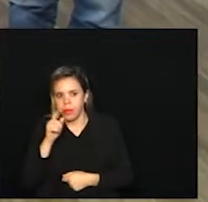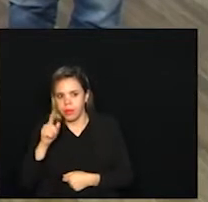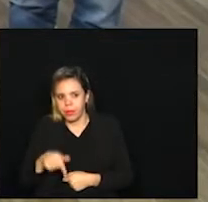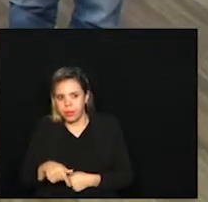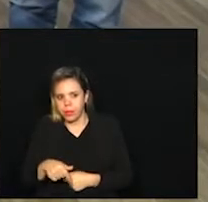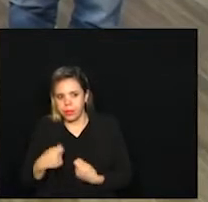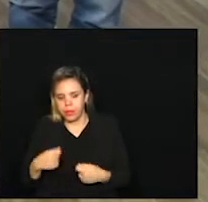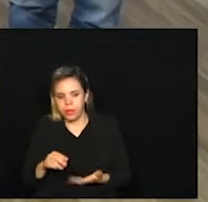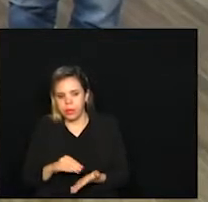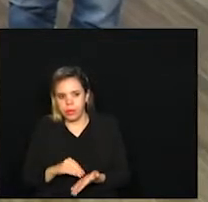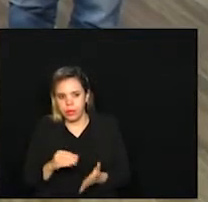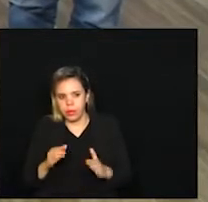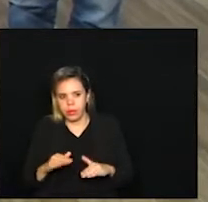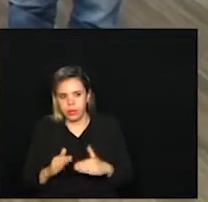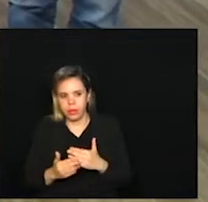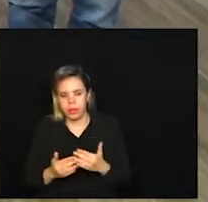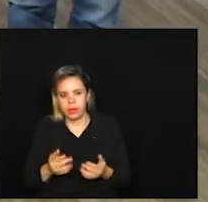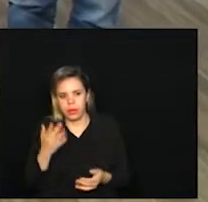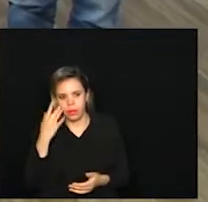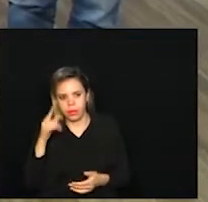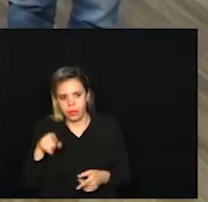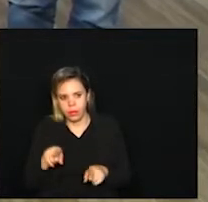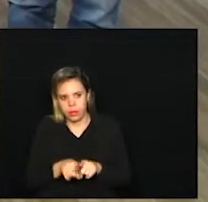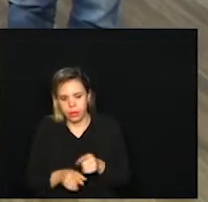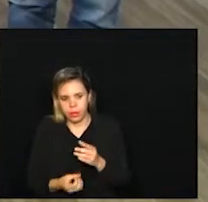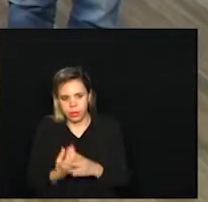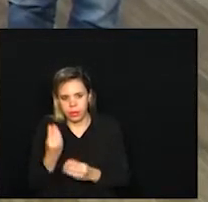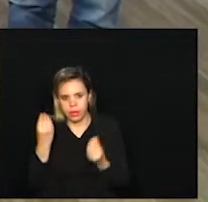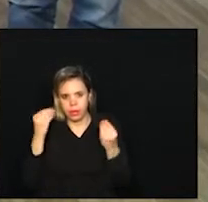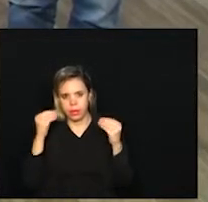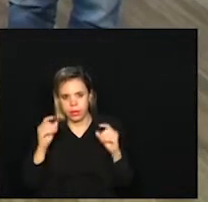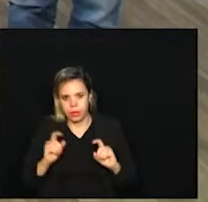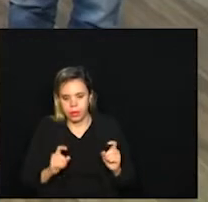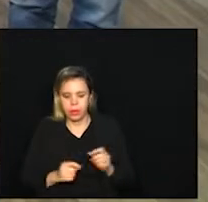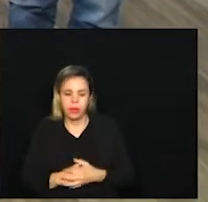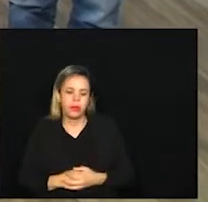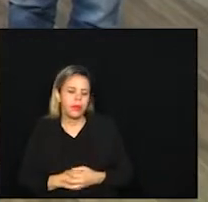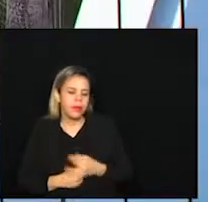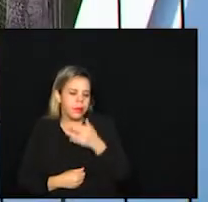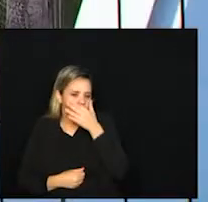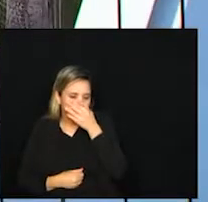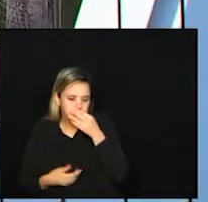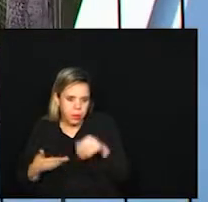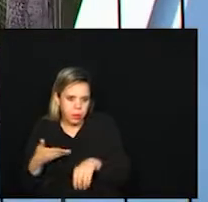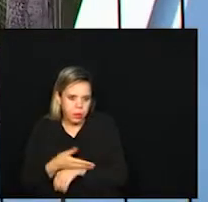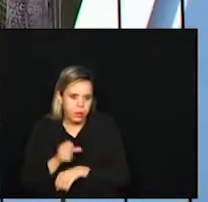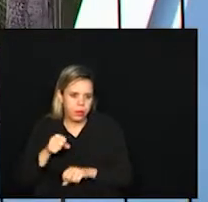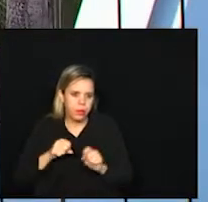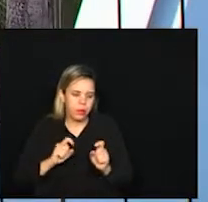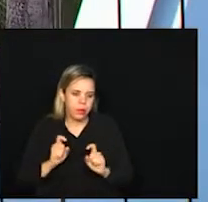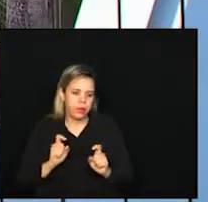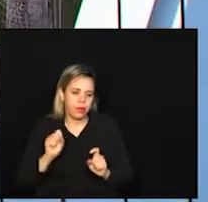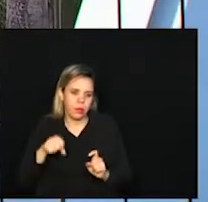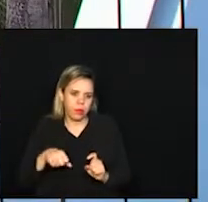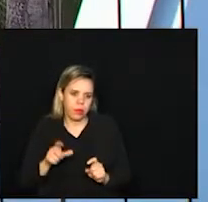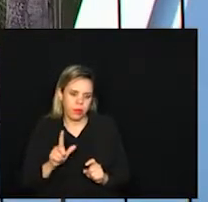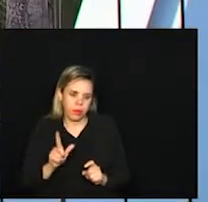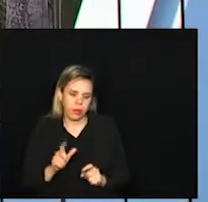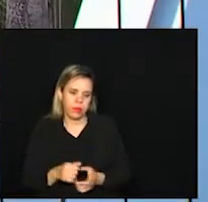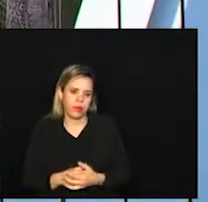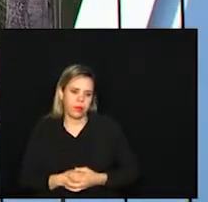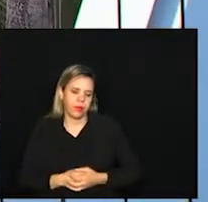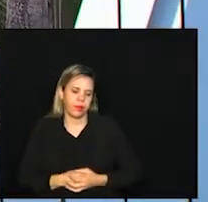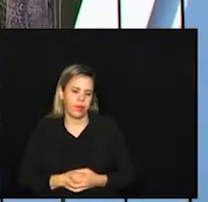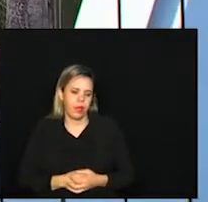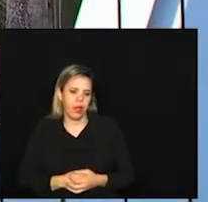carecem ali naquela região isso também foi colocado nessa reunião não entrou na pauta sem dúvidas e